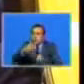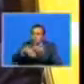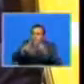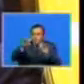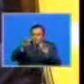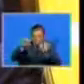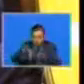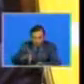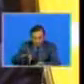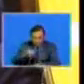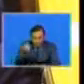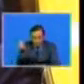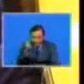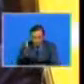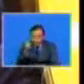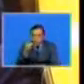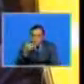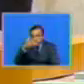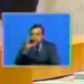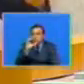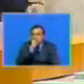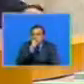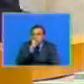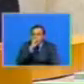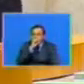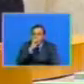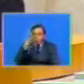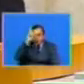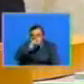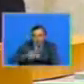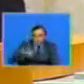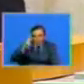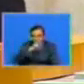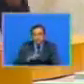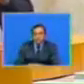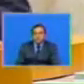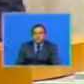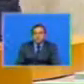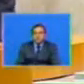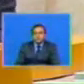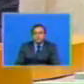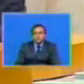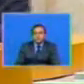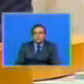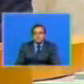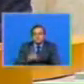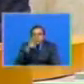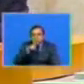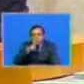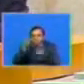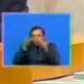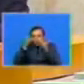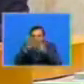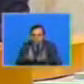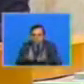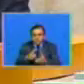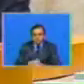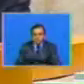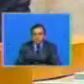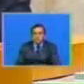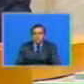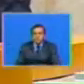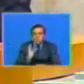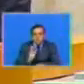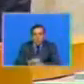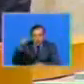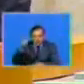na sexta-feira. Invadia o sábado, invadia o domingo, por uma questão fundamental.